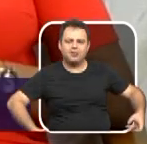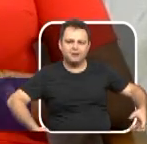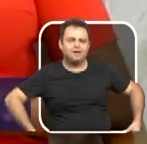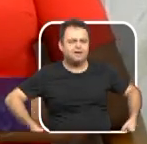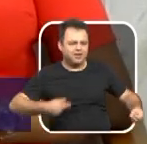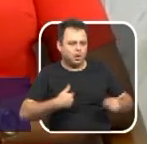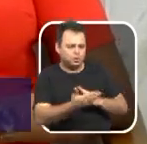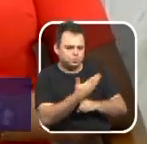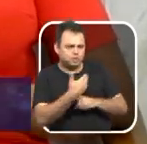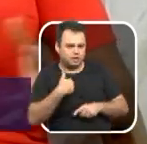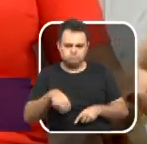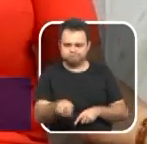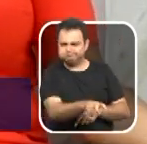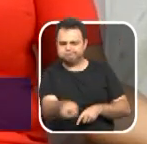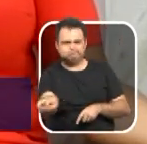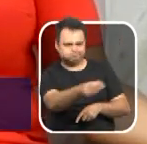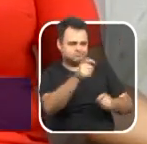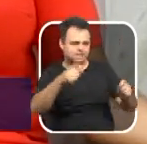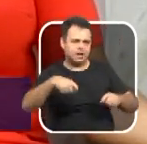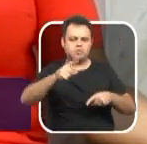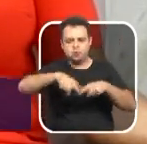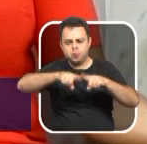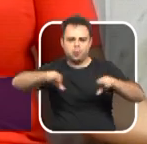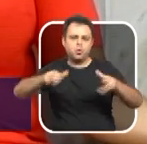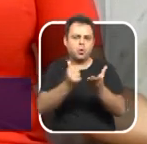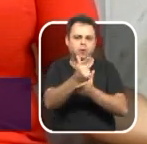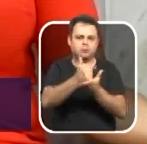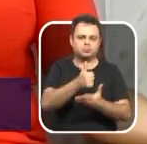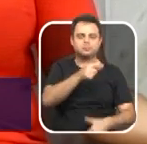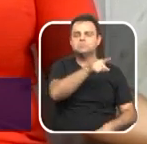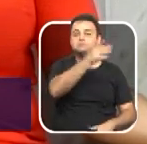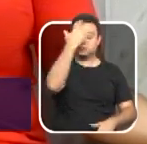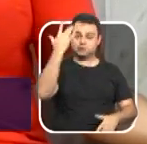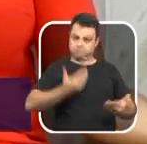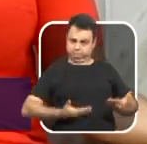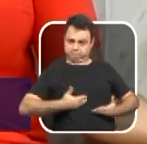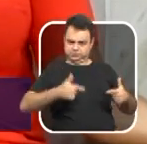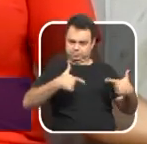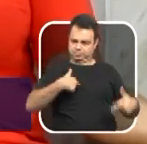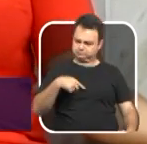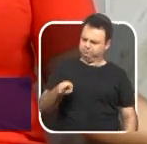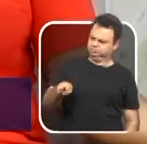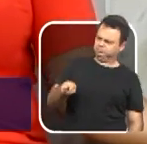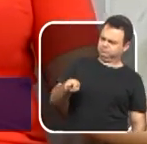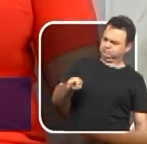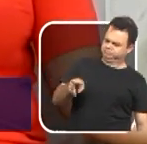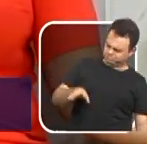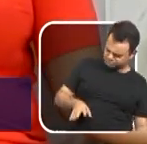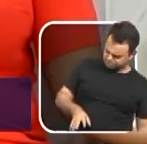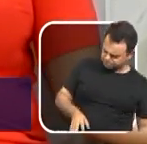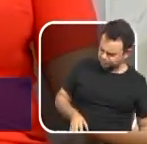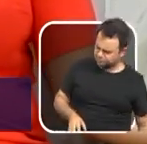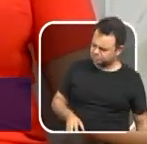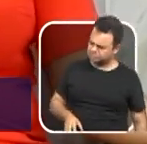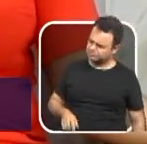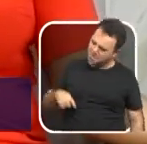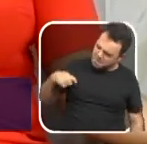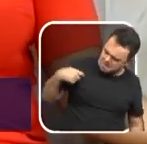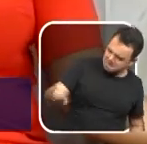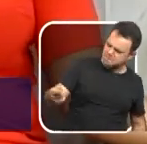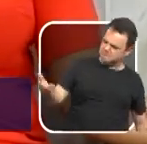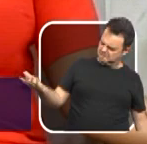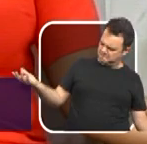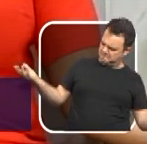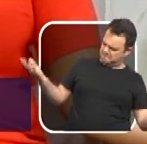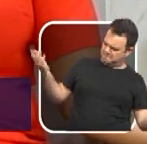né? Ele chamou ela de preguiçosa. Oh, a senhora não tem vergonha de pedir a cadeira? Isso aqui é para idoso, é